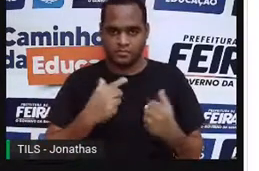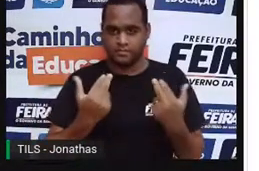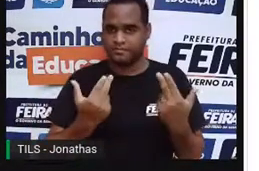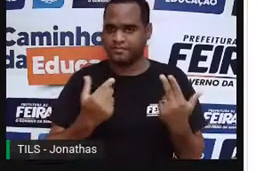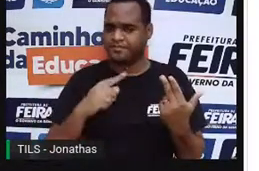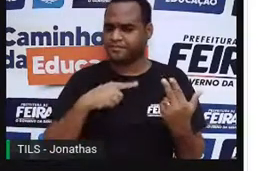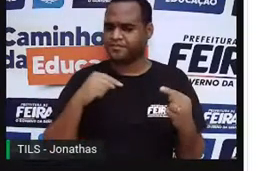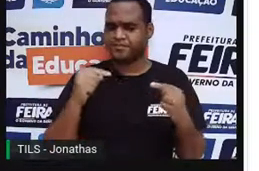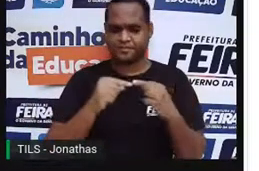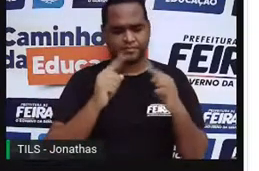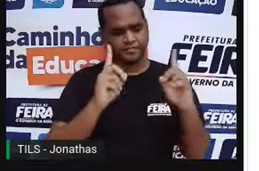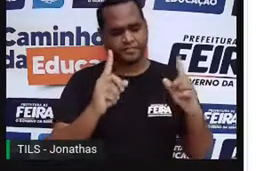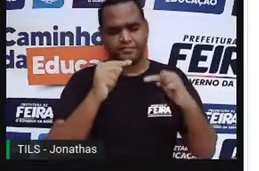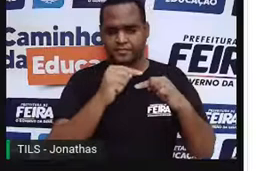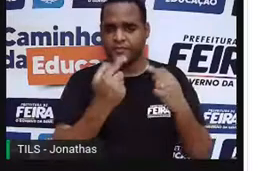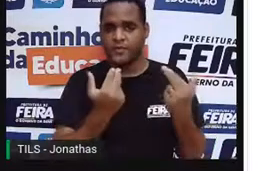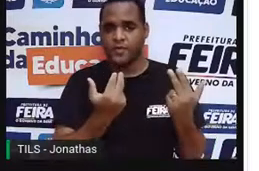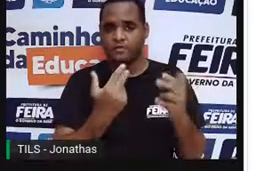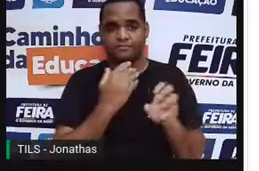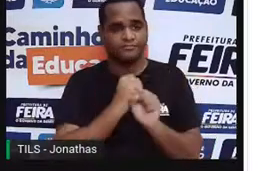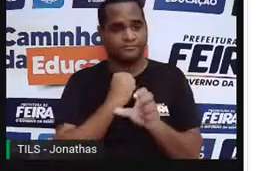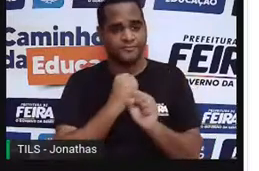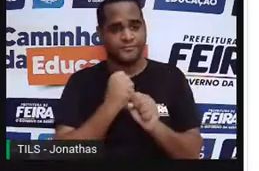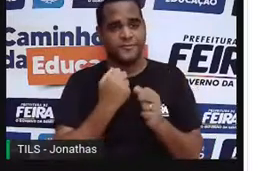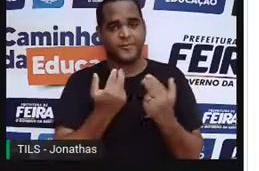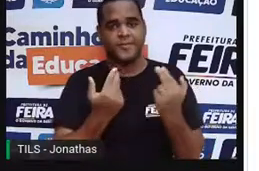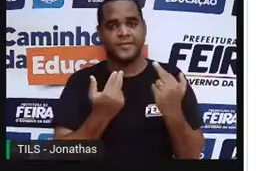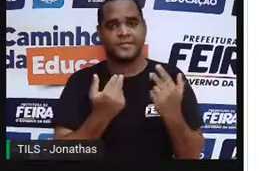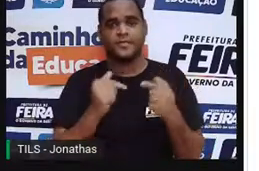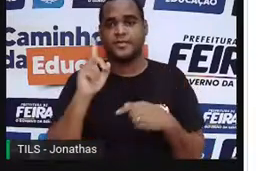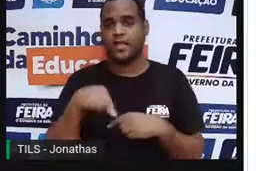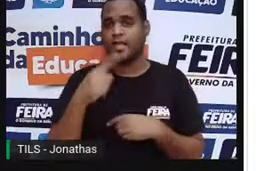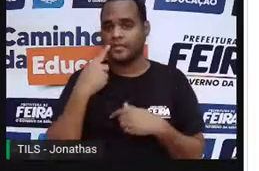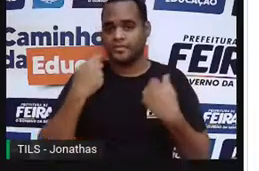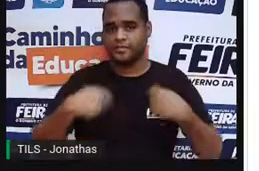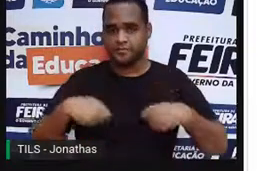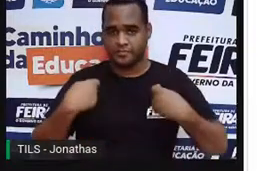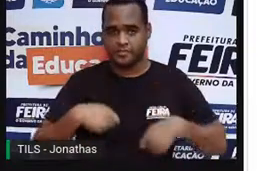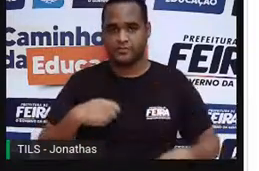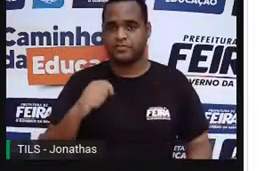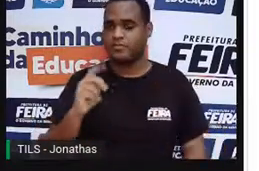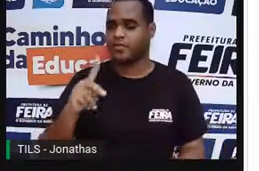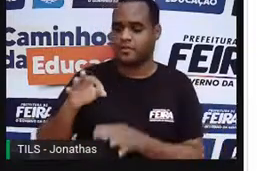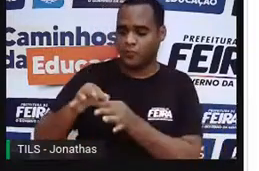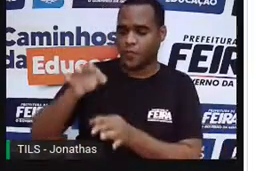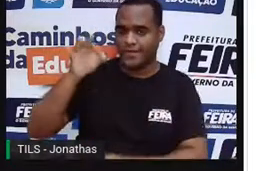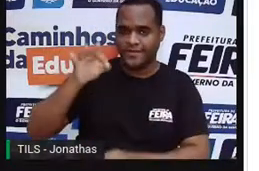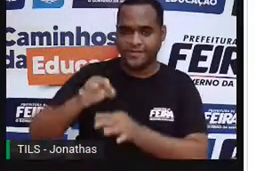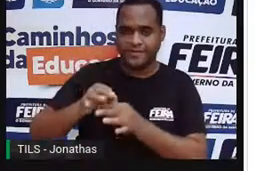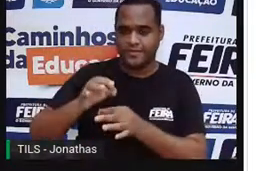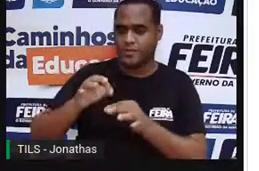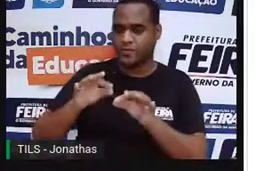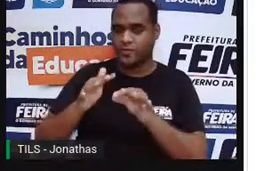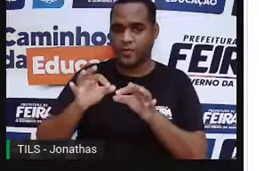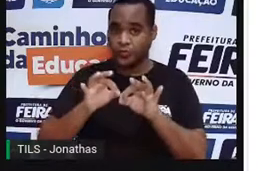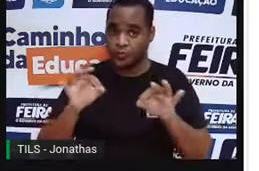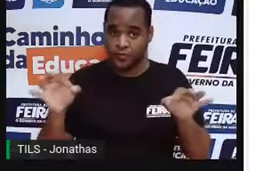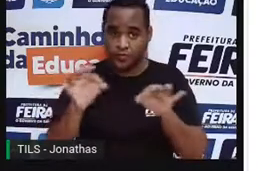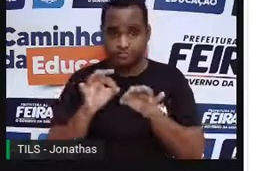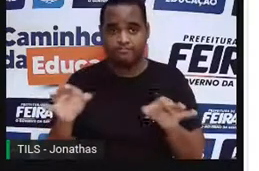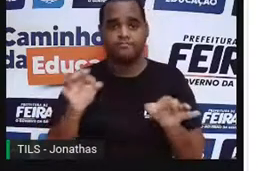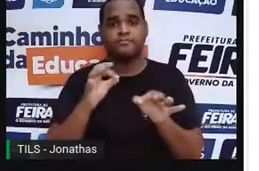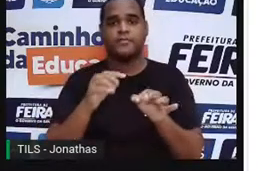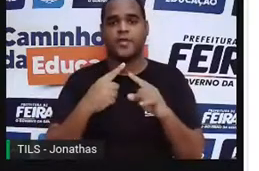forma de calcular a área de um retângulo tá é só você pegar o comprimento e multiplicar pela altura